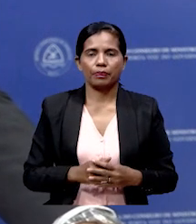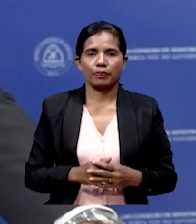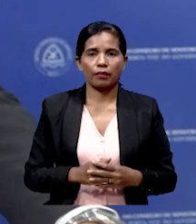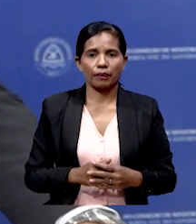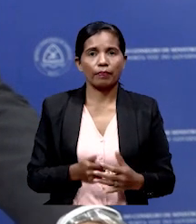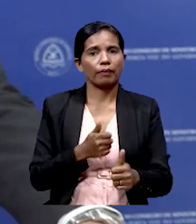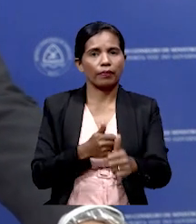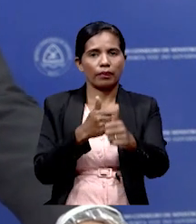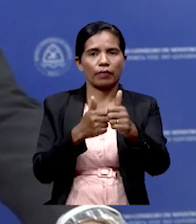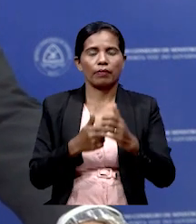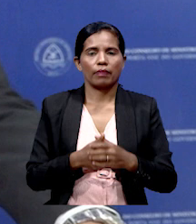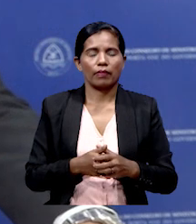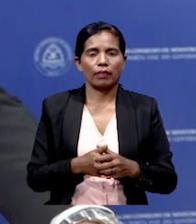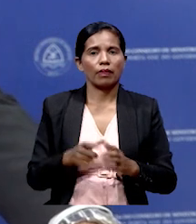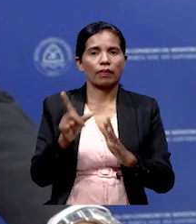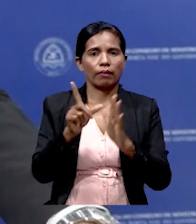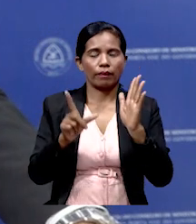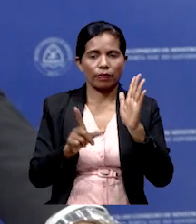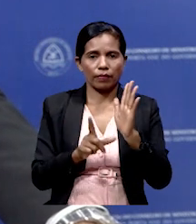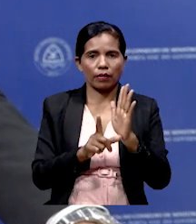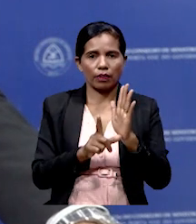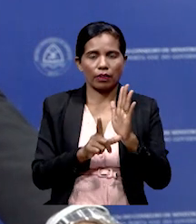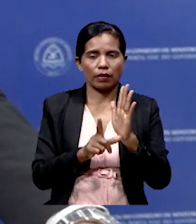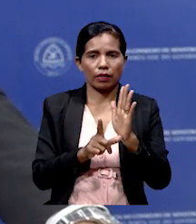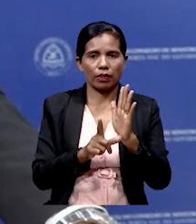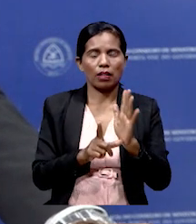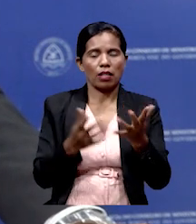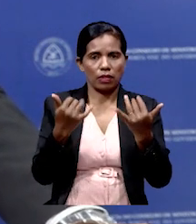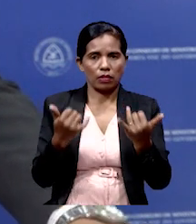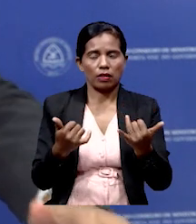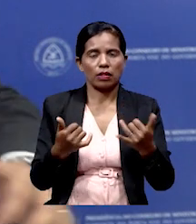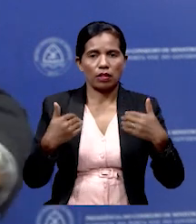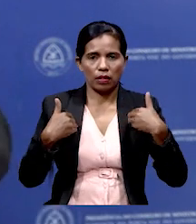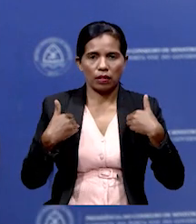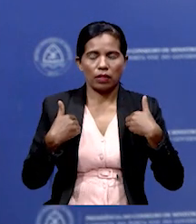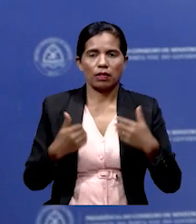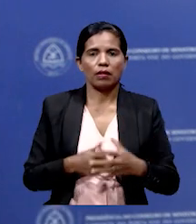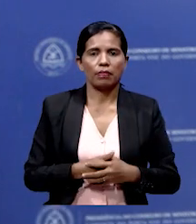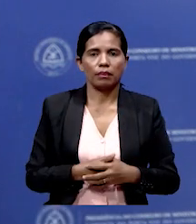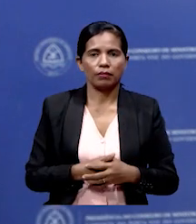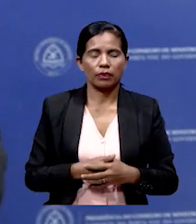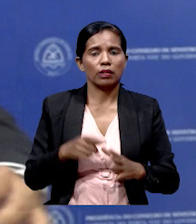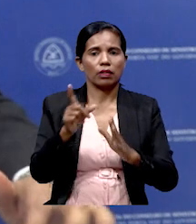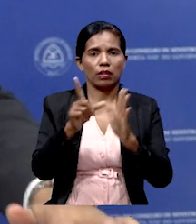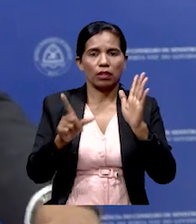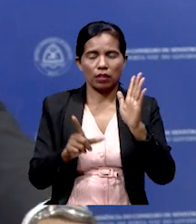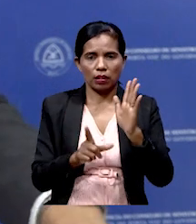Tuir, lei nebe maca horas ne iha, lei conaba.